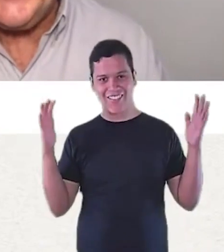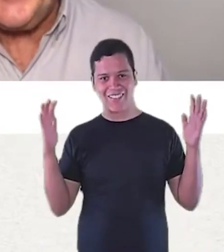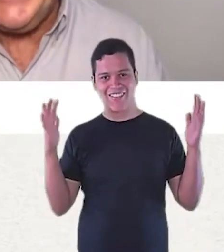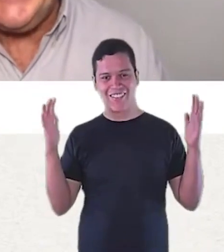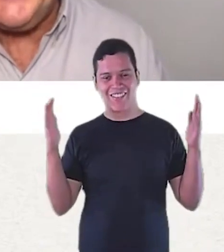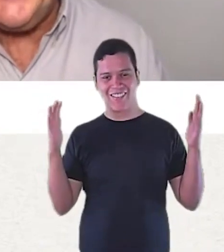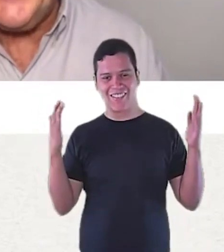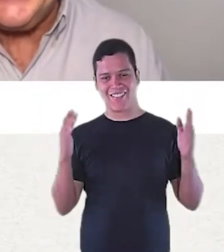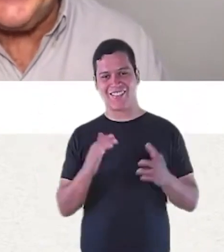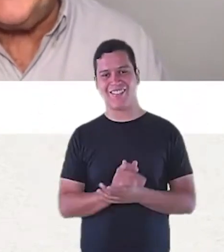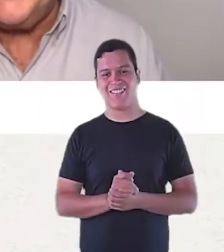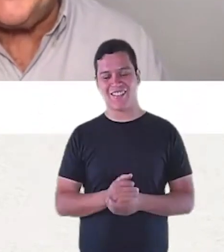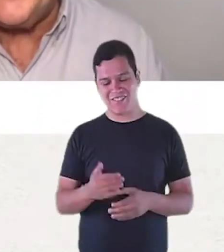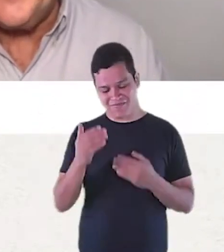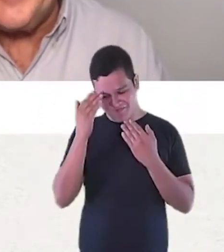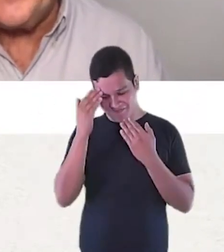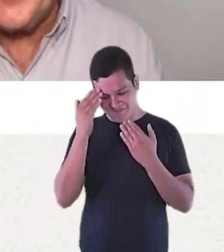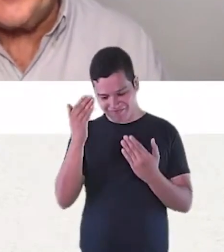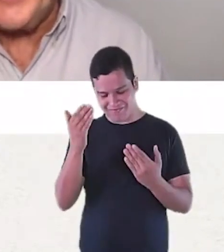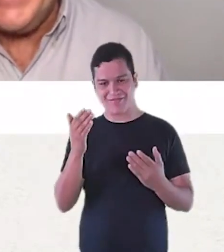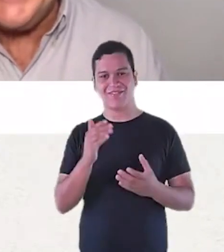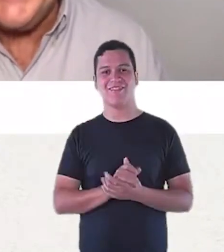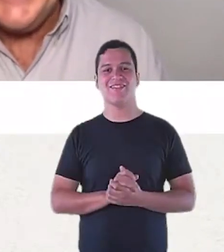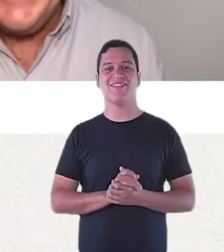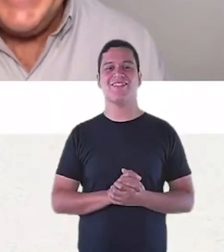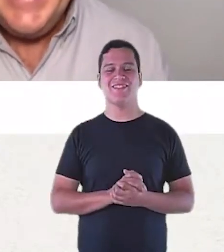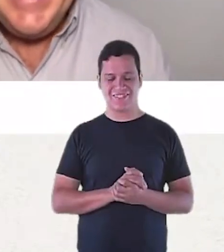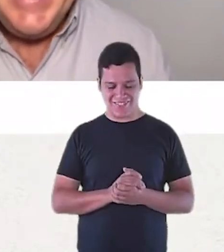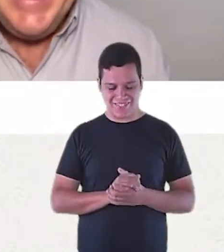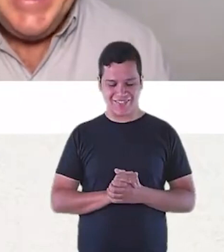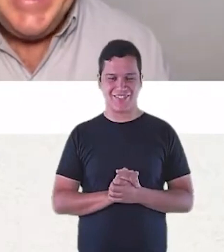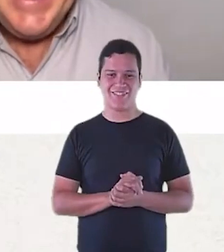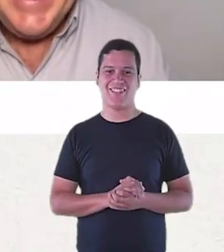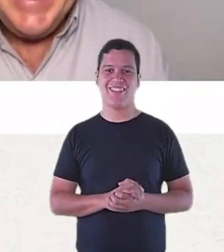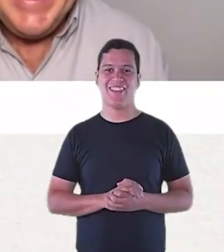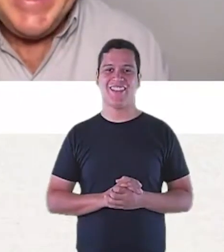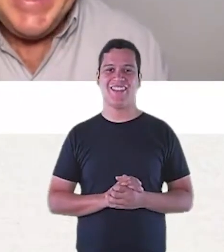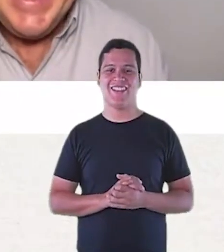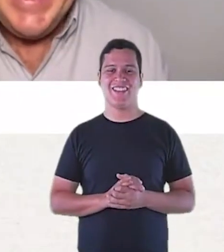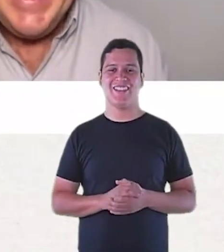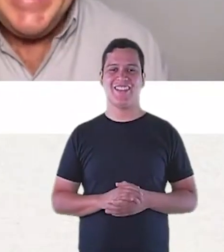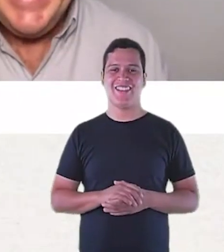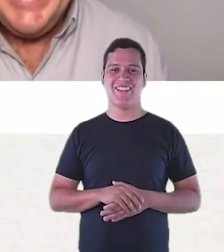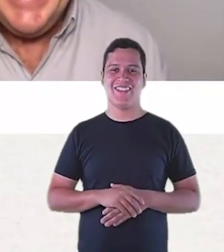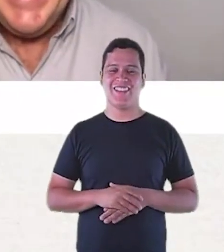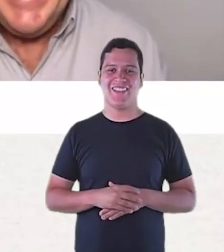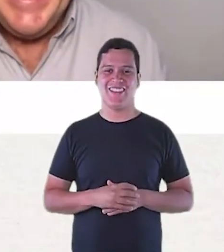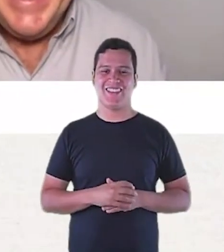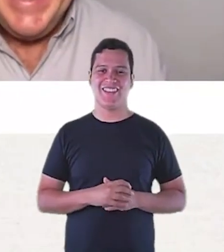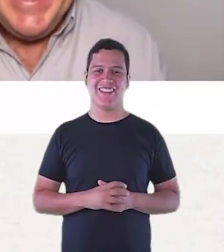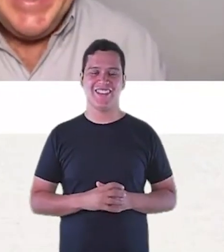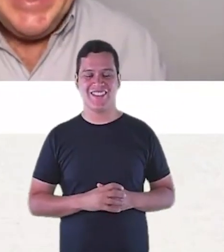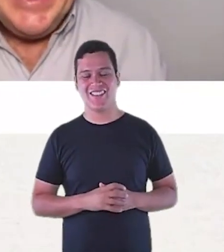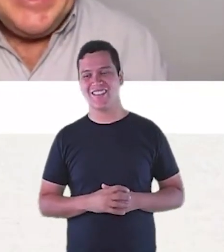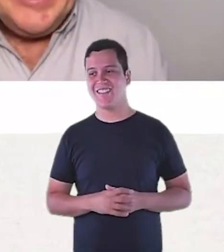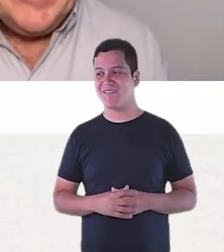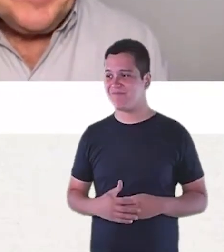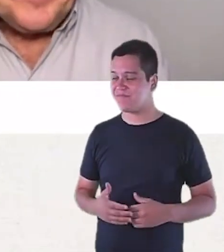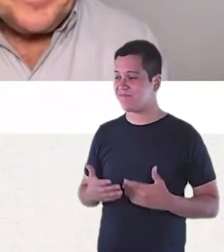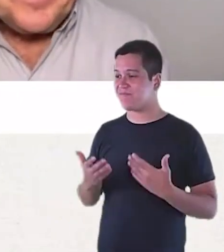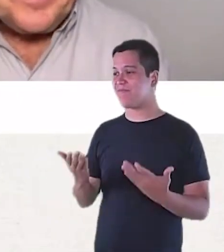Que legal, Sérgio. Obrigado. Eu nunca tinha visto. Muito obrigado. Legal, Sérgio. Laurentino,